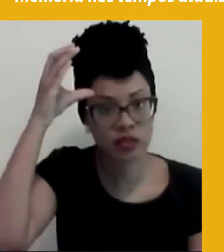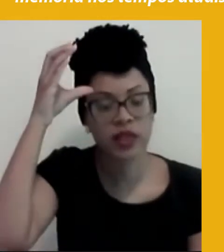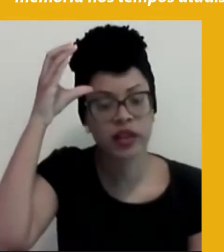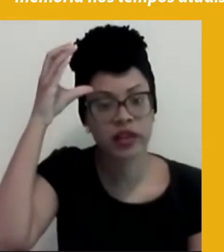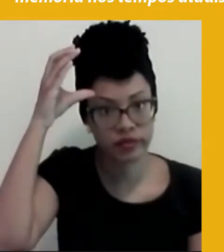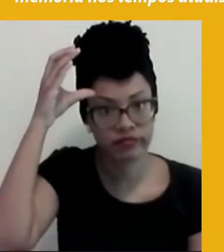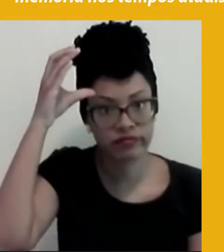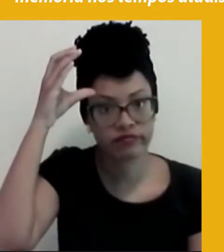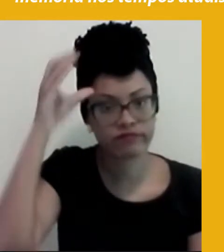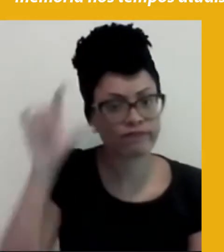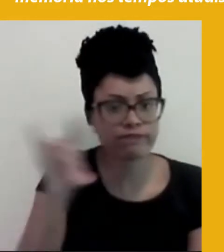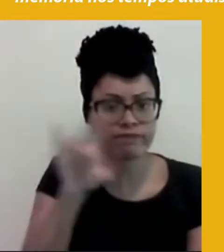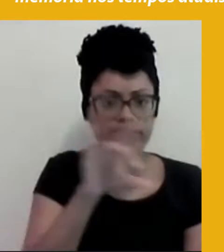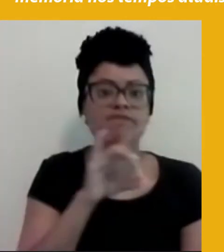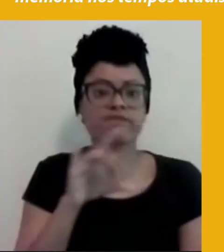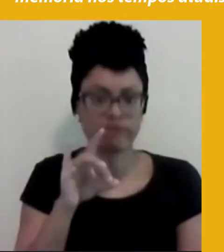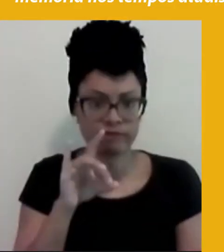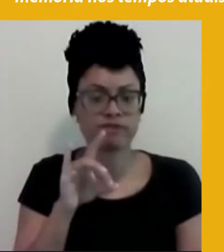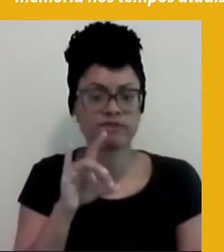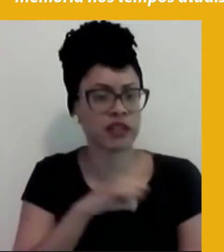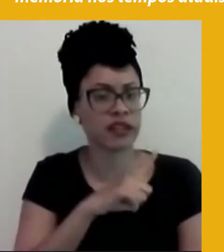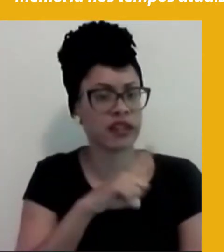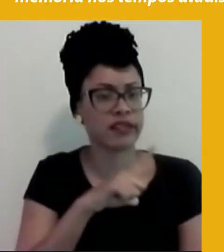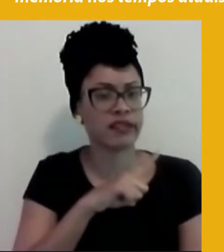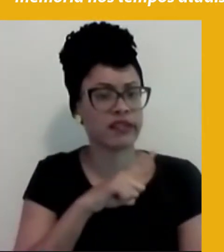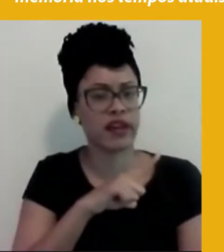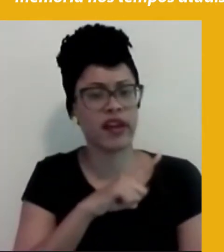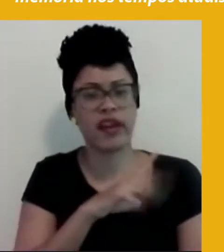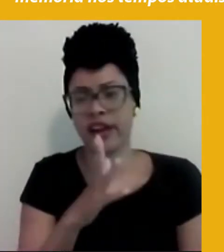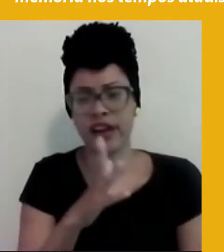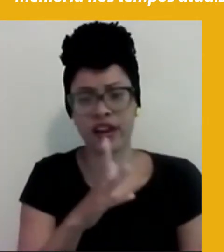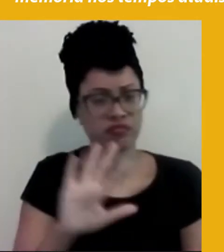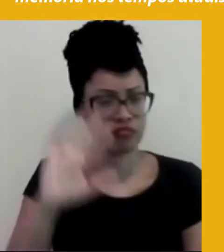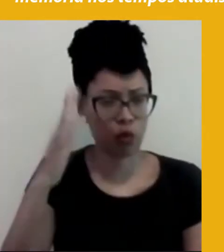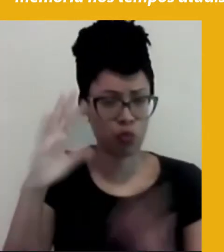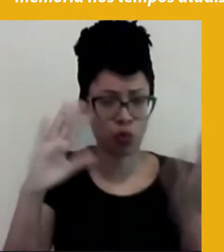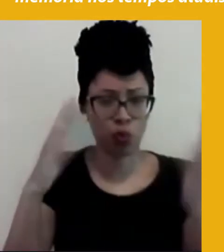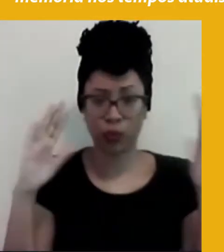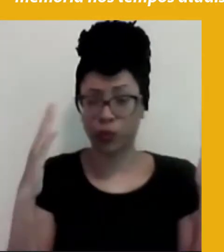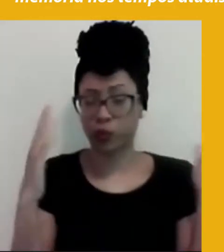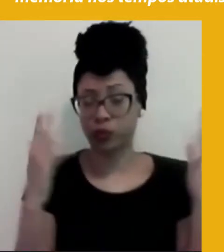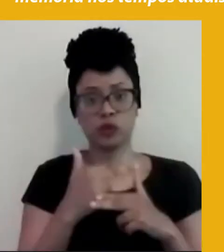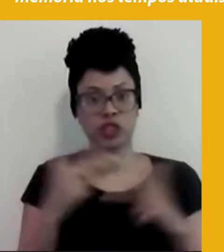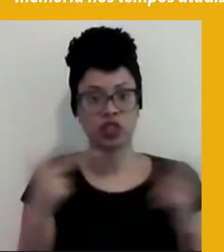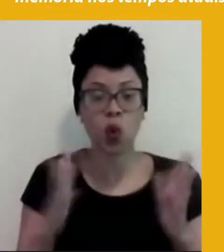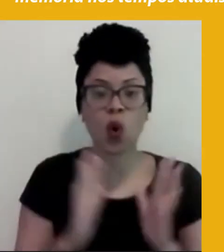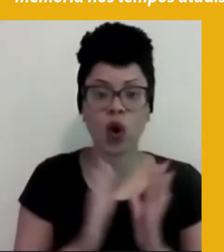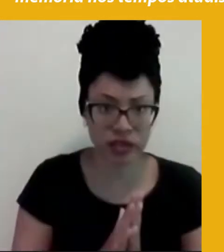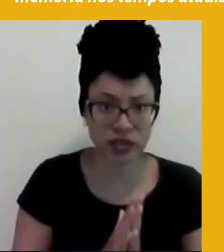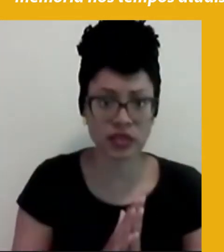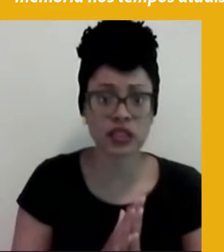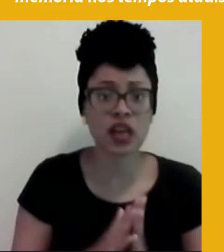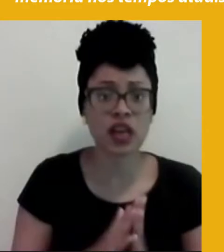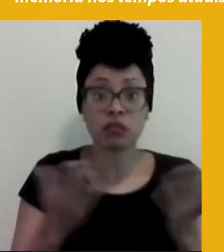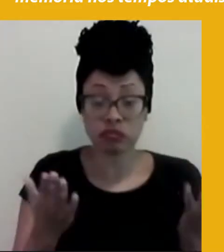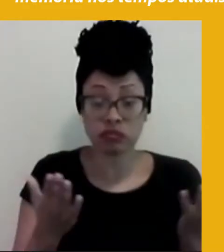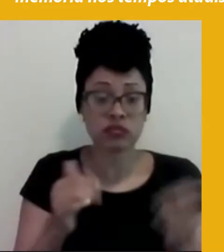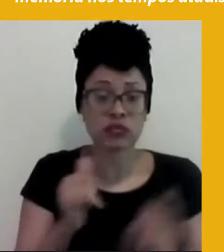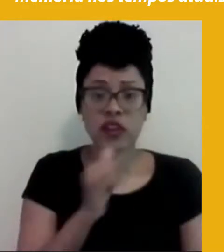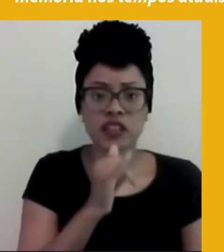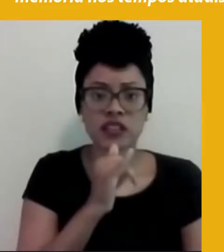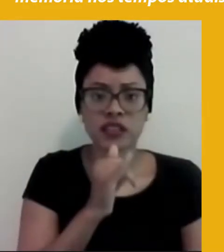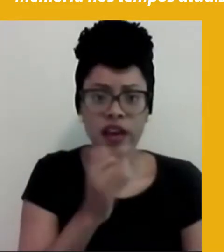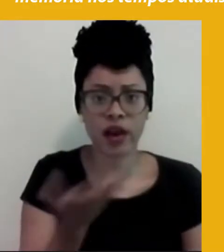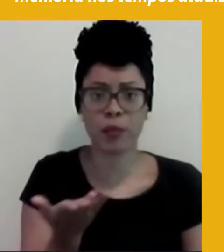situações diferentes, muitas. Né? Desde não utilizar máscara num recinto fechado por cordialidade.